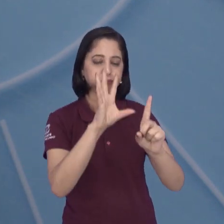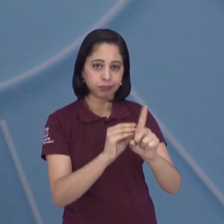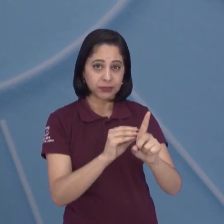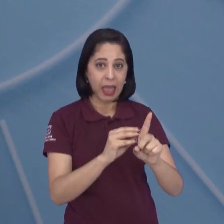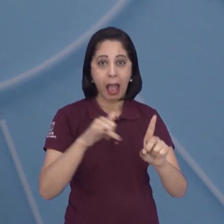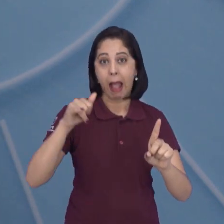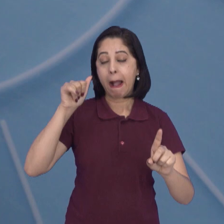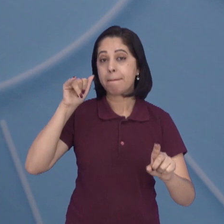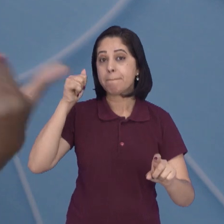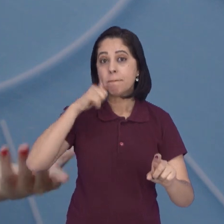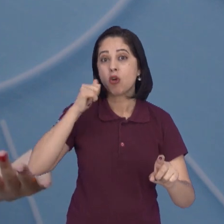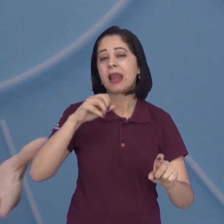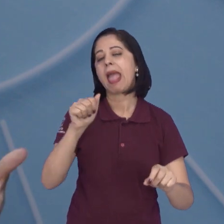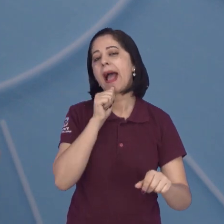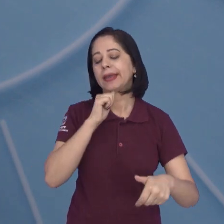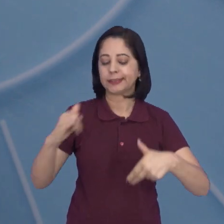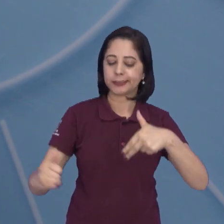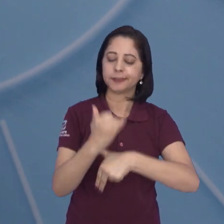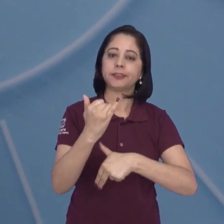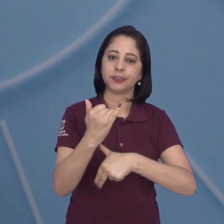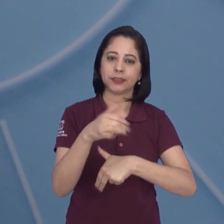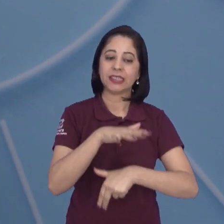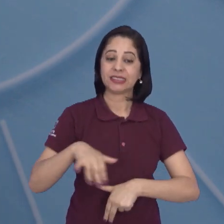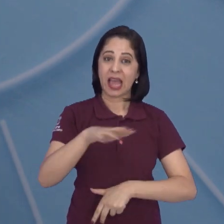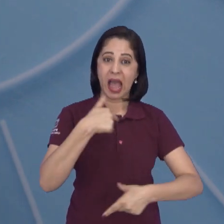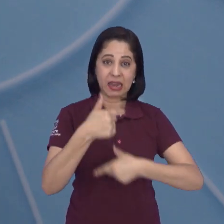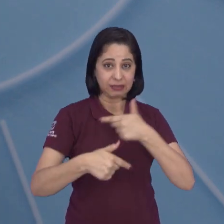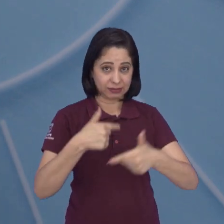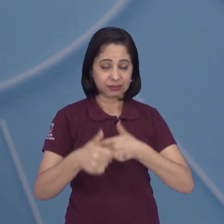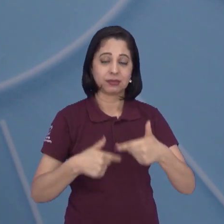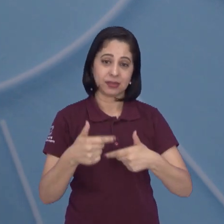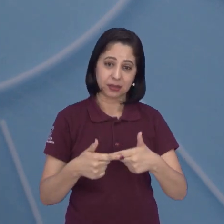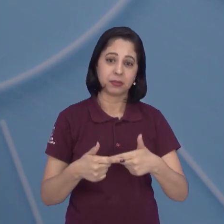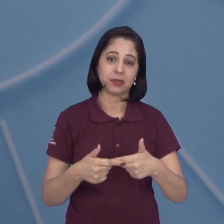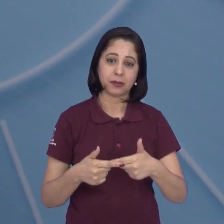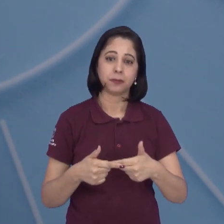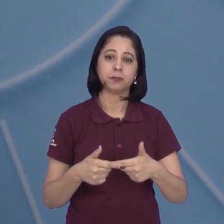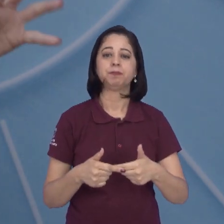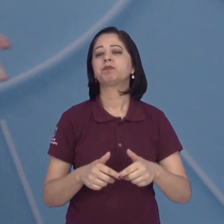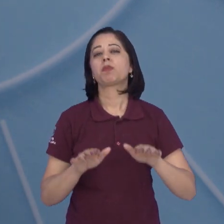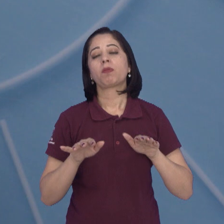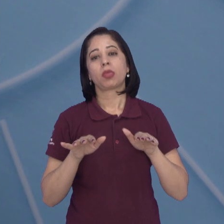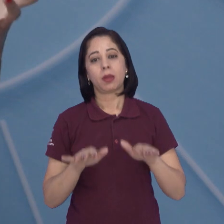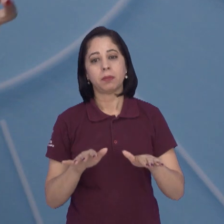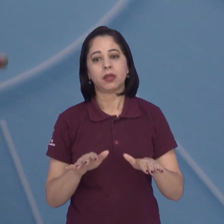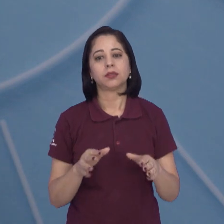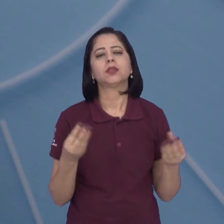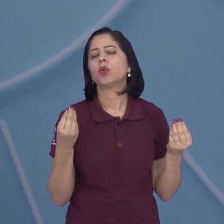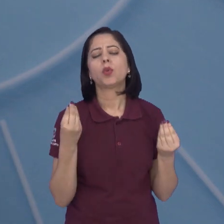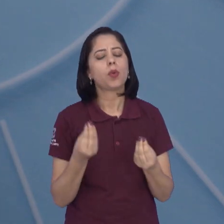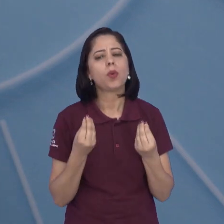vítimas, infelizmente, não só no ambiente de trabalho, mas é nosso foco aqui hoje. E como que a gente está resguardado,